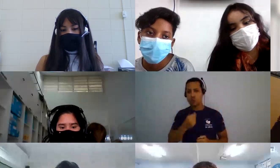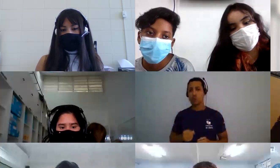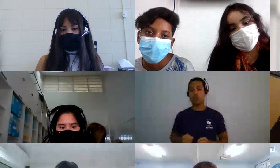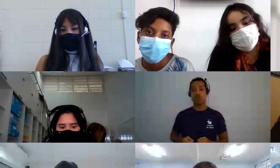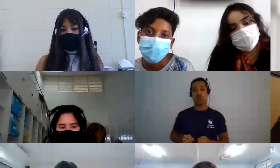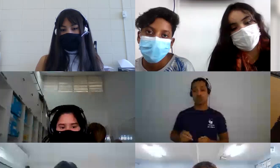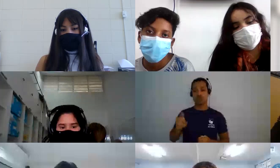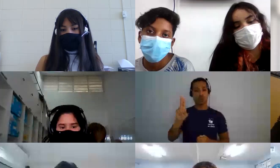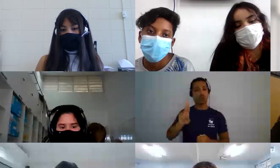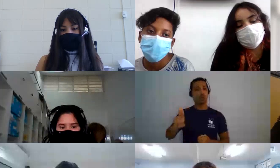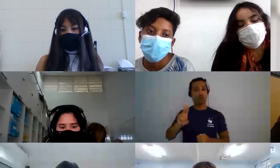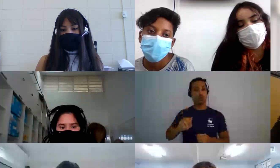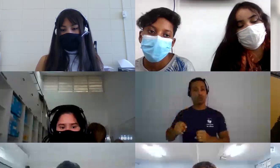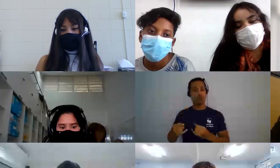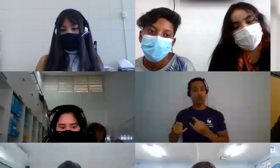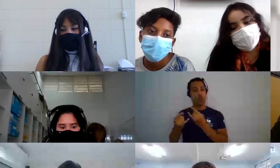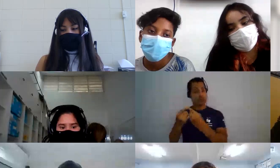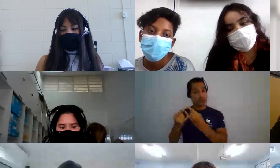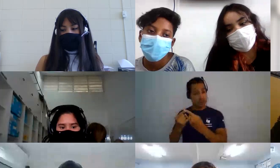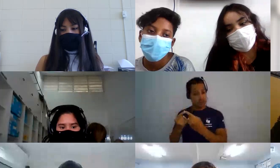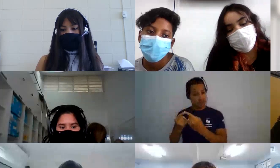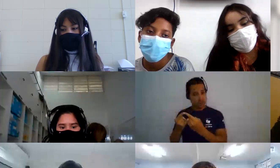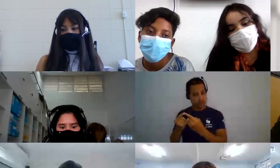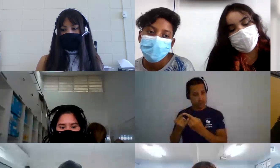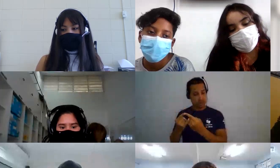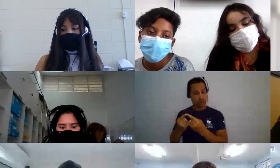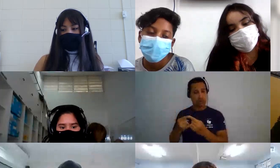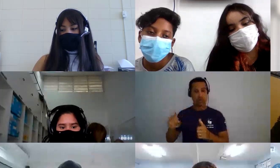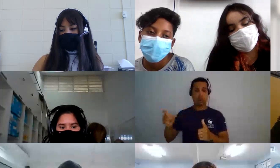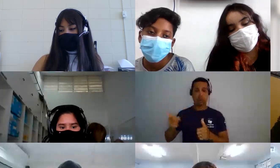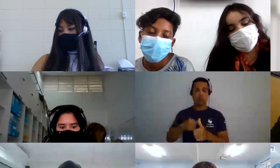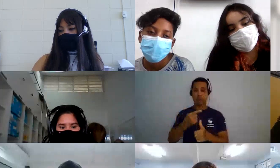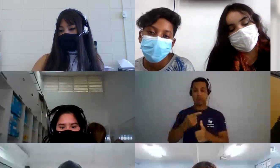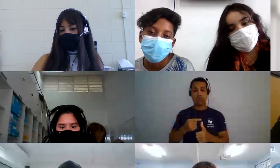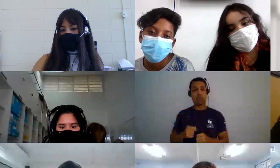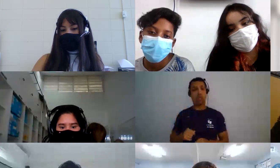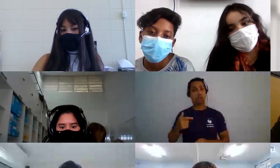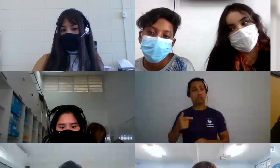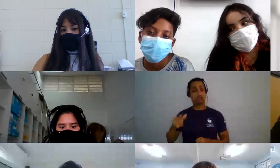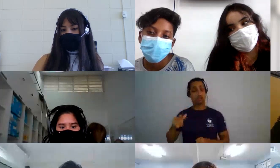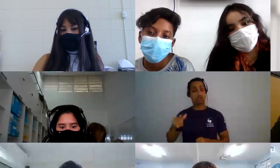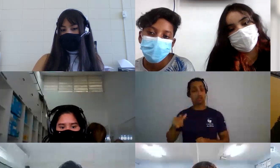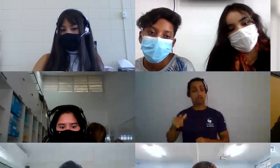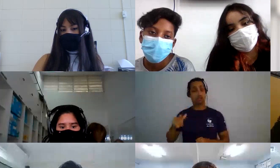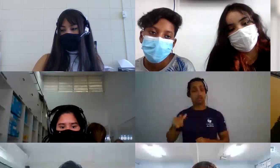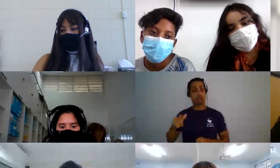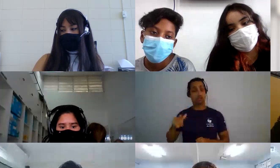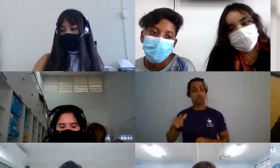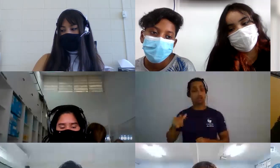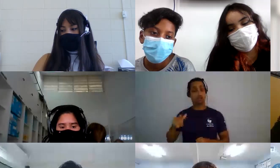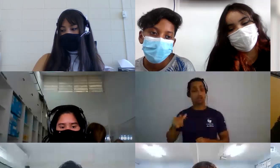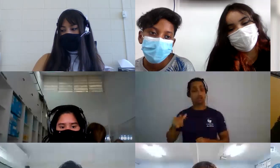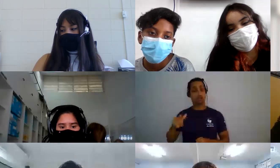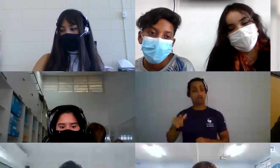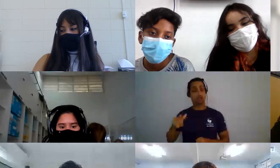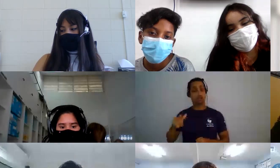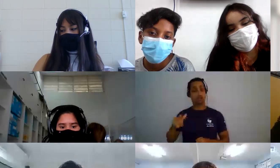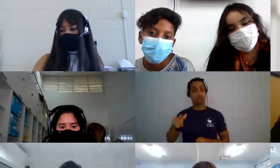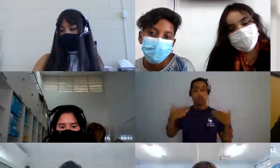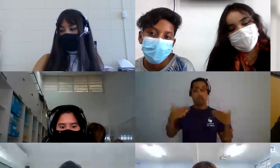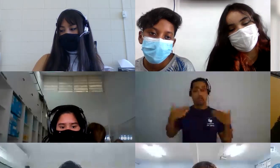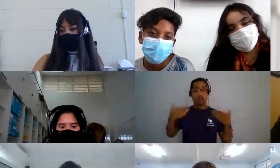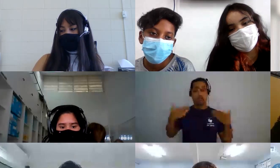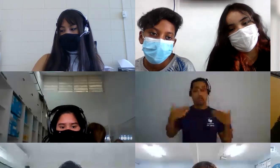metade não tem usado. Eu vou repetir. Se você é um professor e está me escutando, você deve ter ficado assustado. Este é o número que nós temos